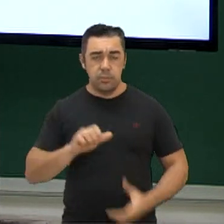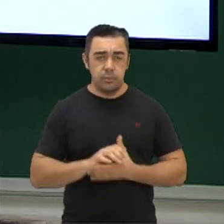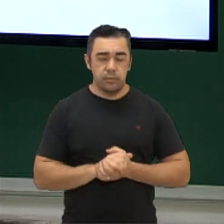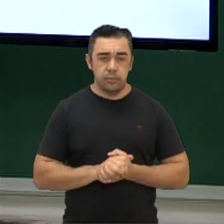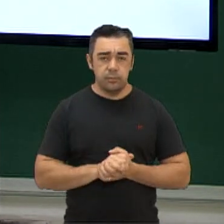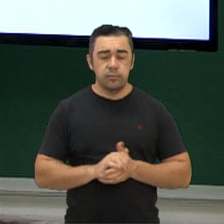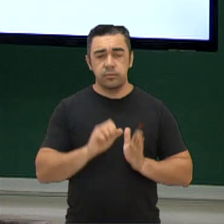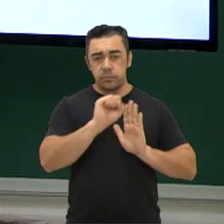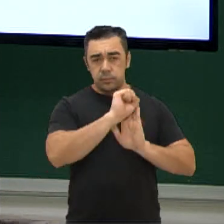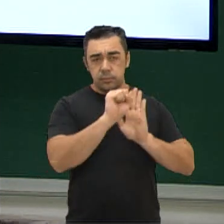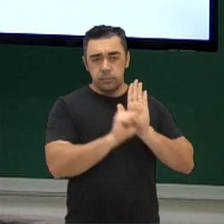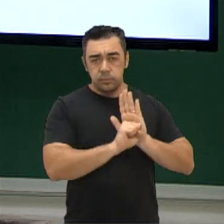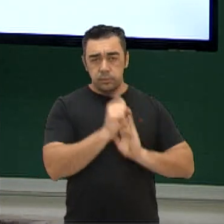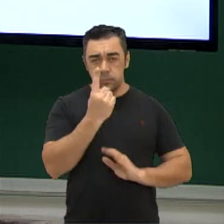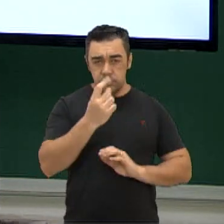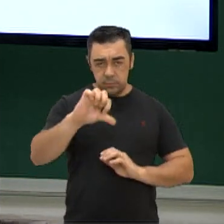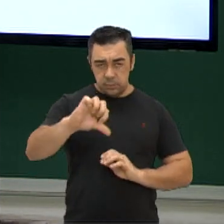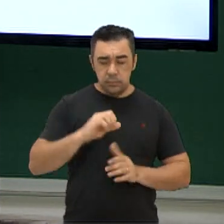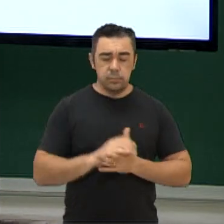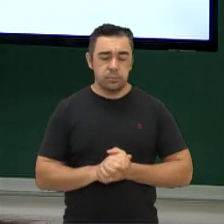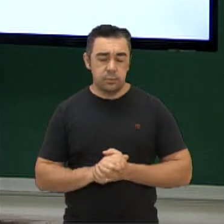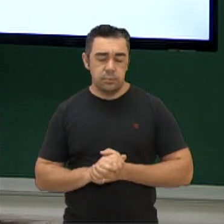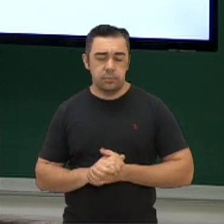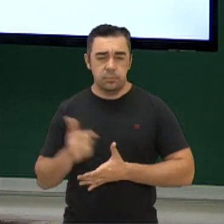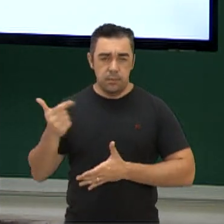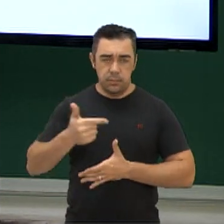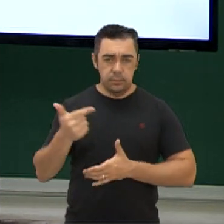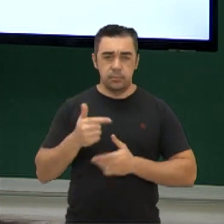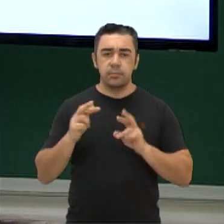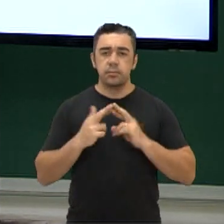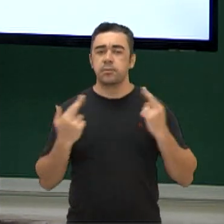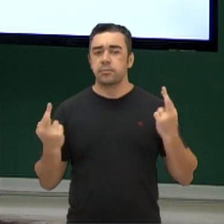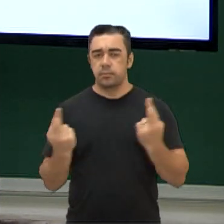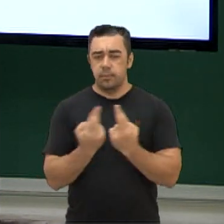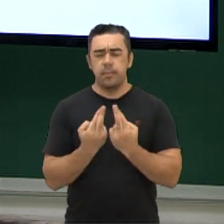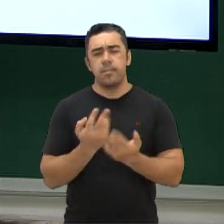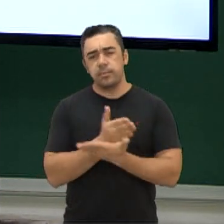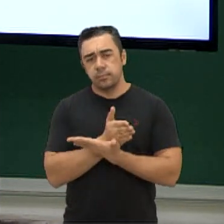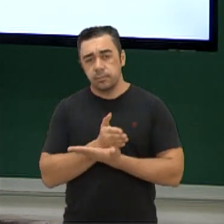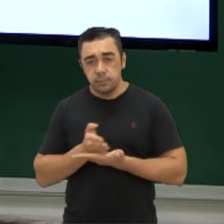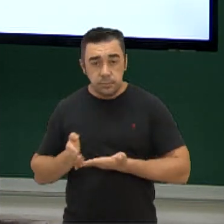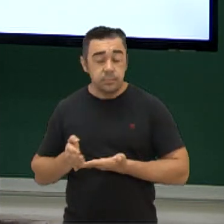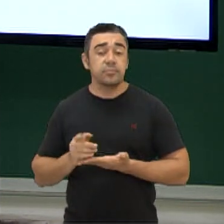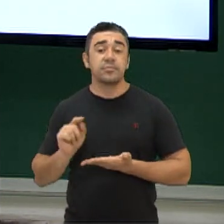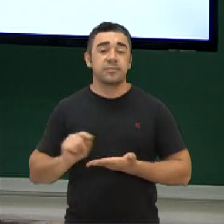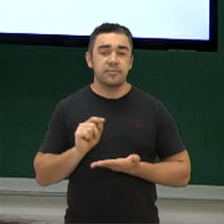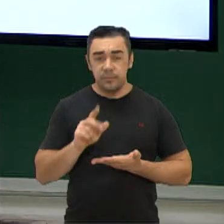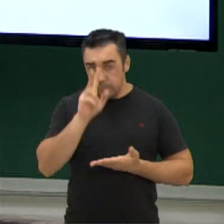1888. No século XIX, ali no segundo reinado, começou